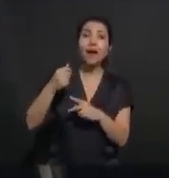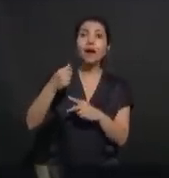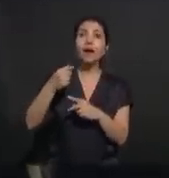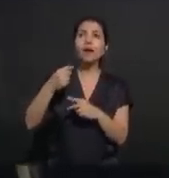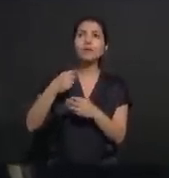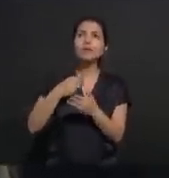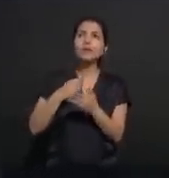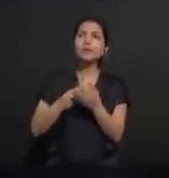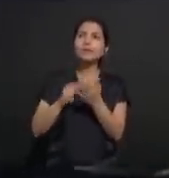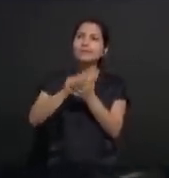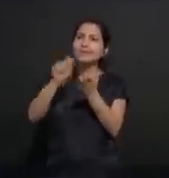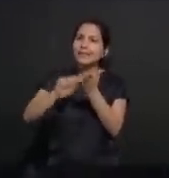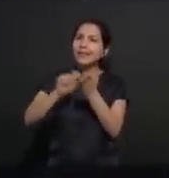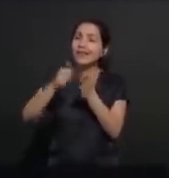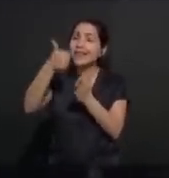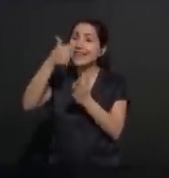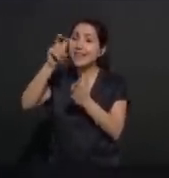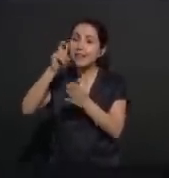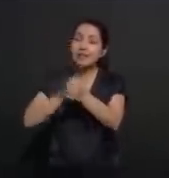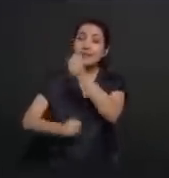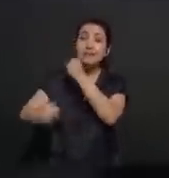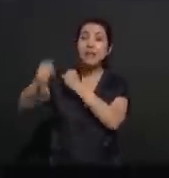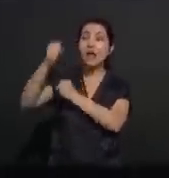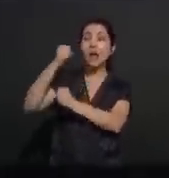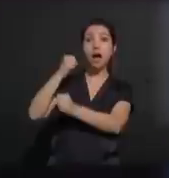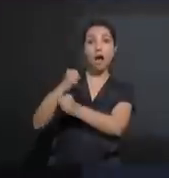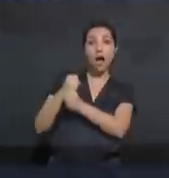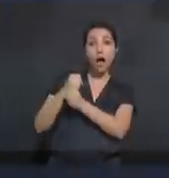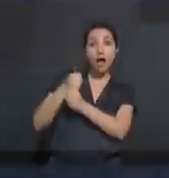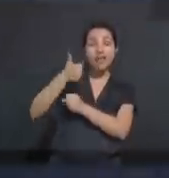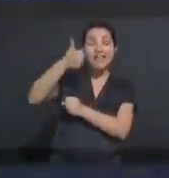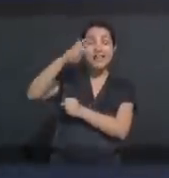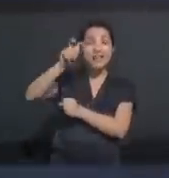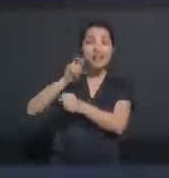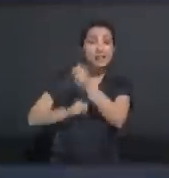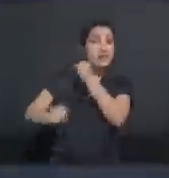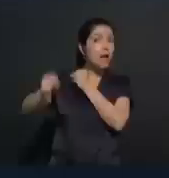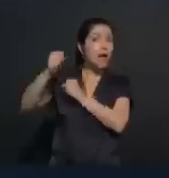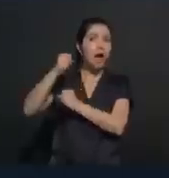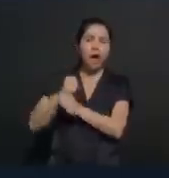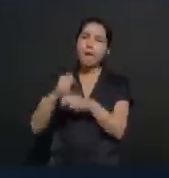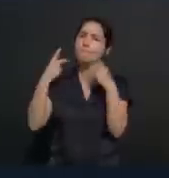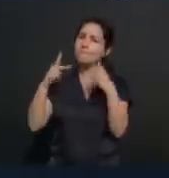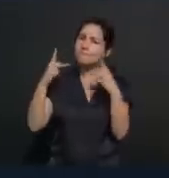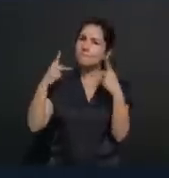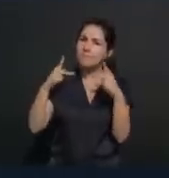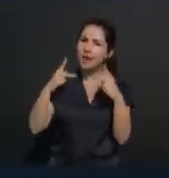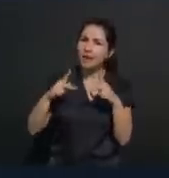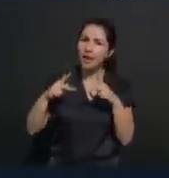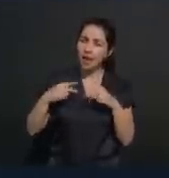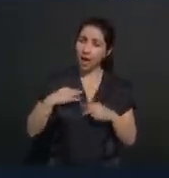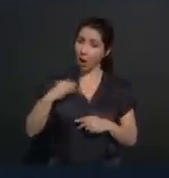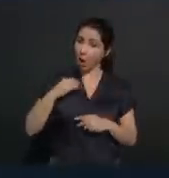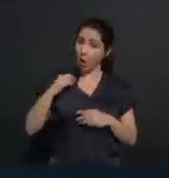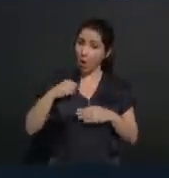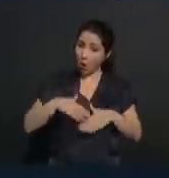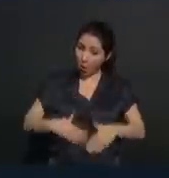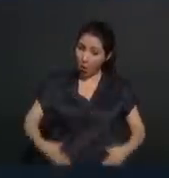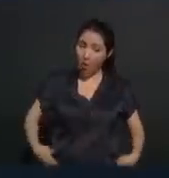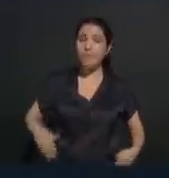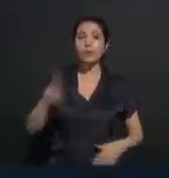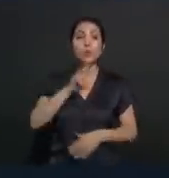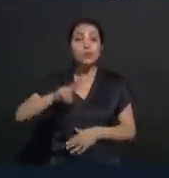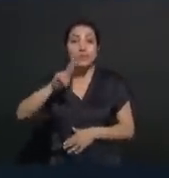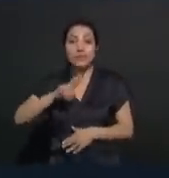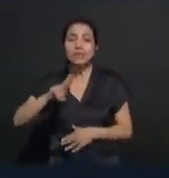atrás. Eu estou pregando hoje a mesma mensagem que eu preguei 15 anos atrás. Eu estou vestindo roupa para simbolizar e explicar o que eu estou